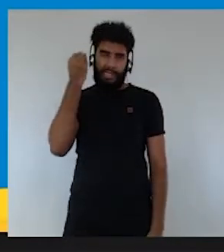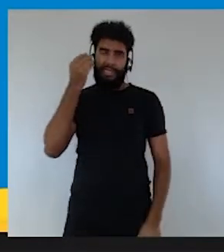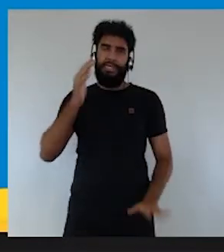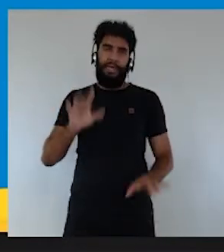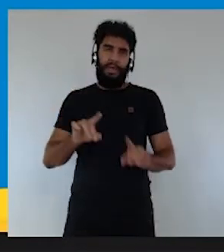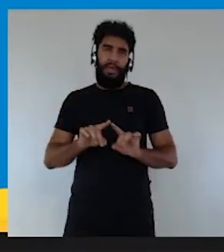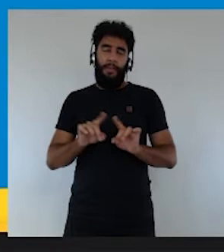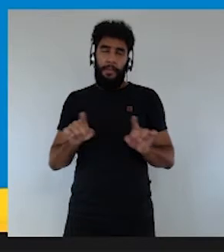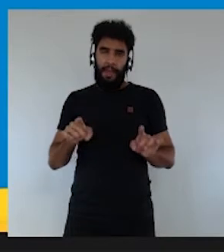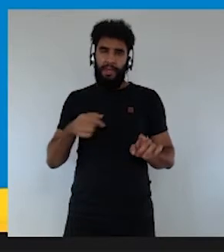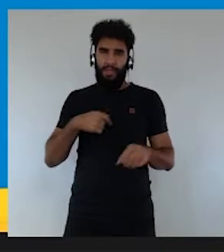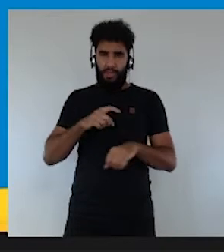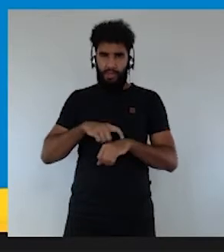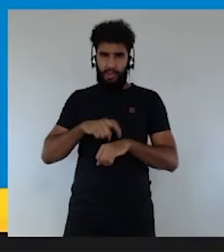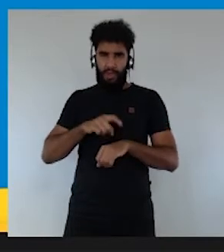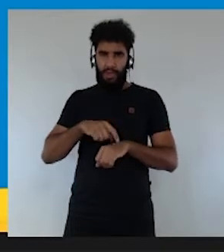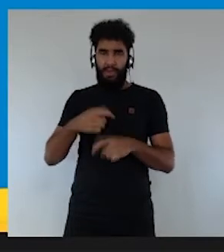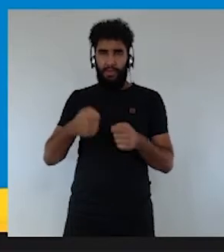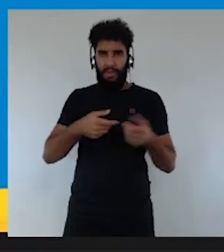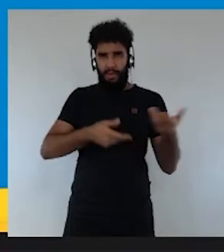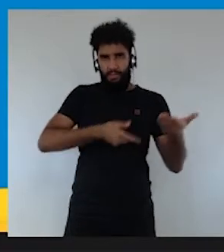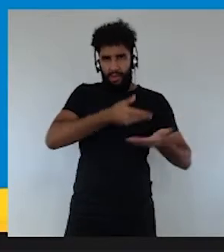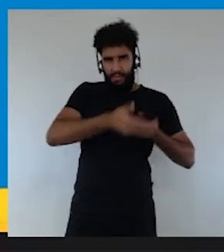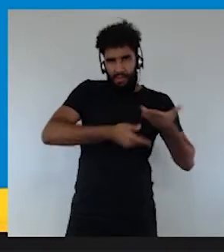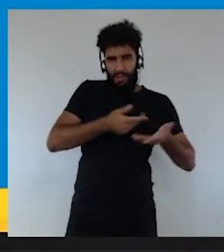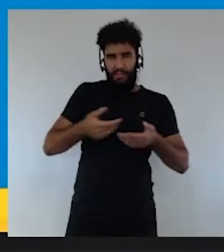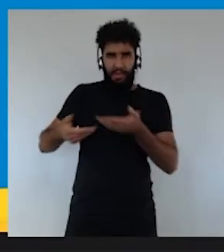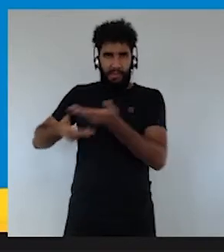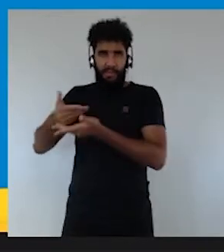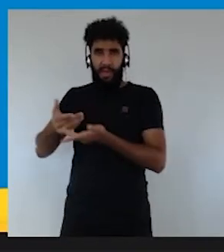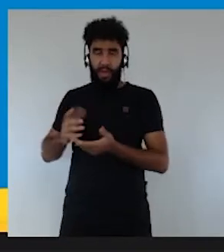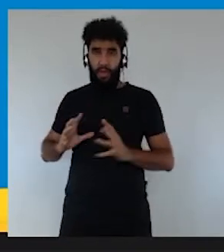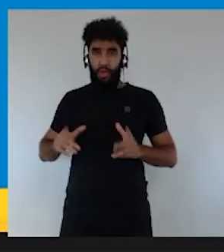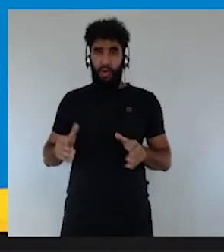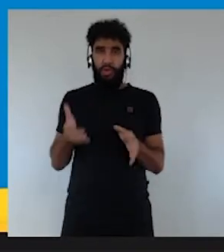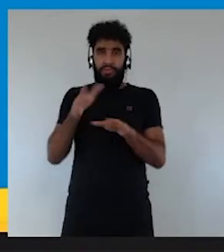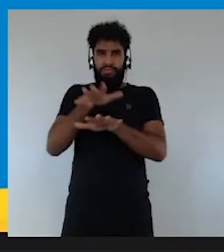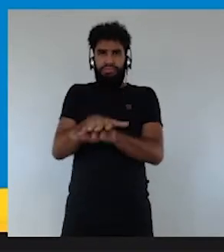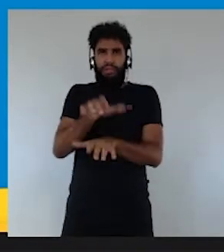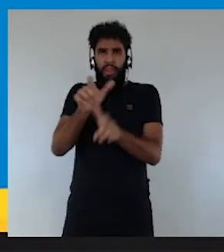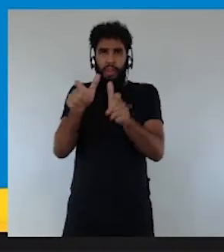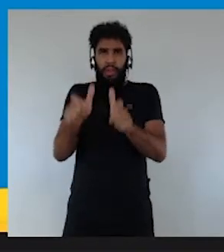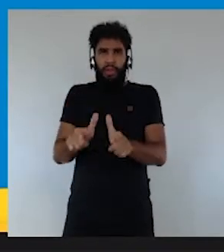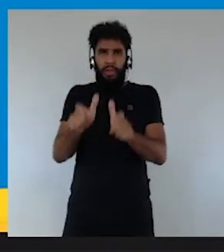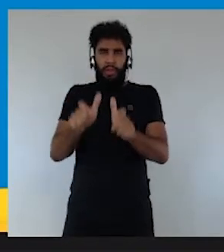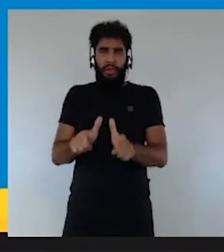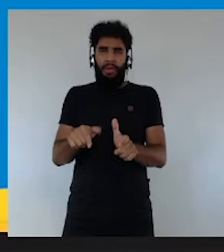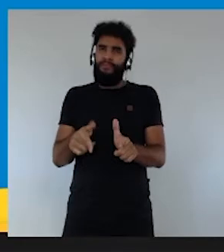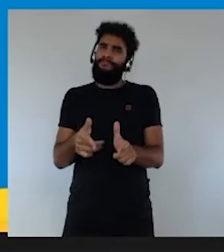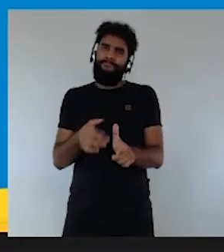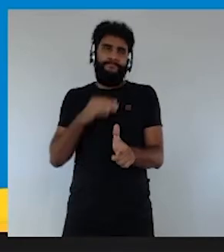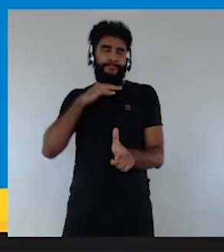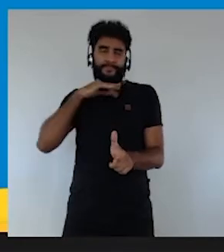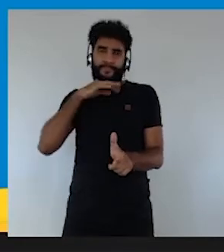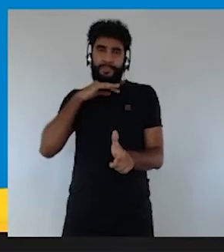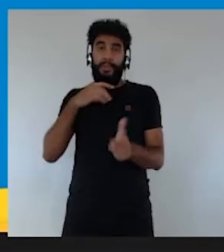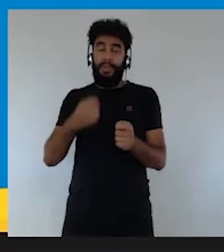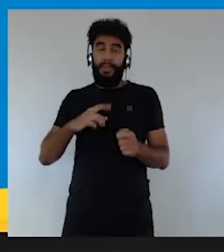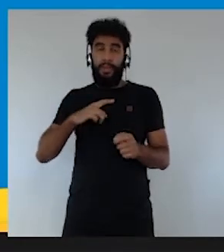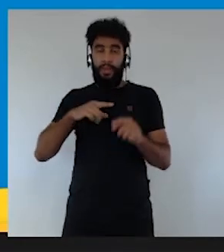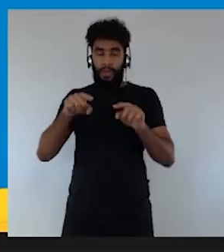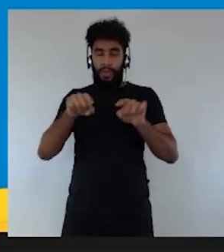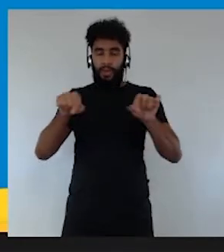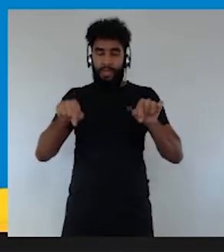na hora e tem alguma coisa para deliberar, está todo mundo ali no mesmo ambiente virtual. Então, é importante organizar, ter uma sala